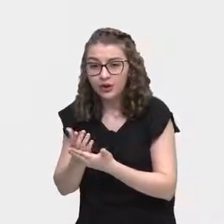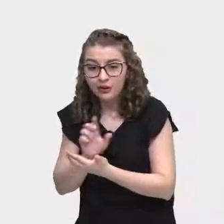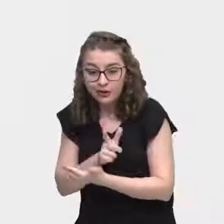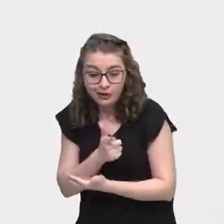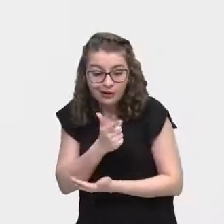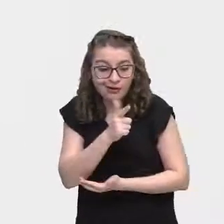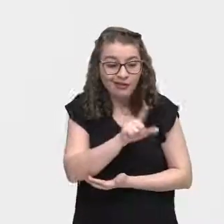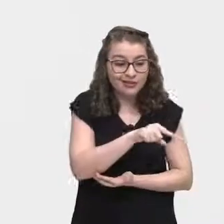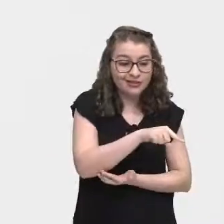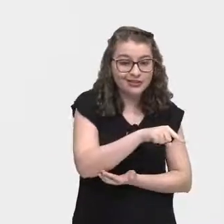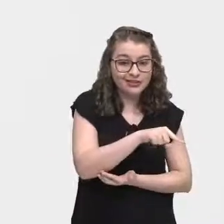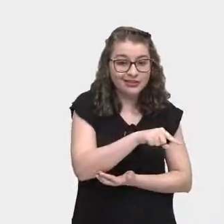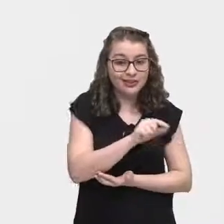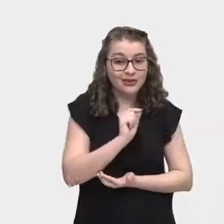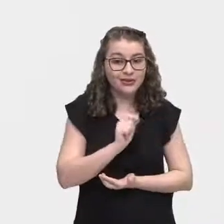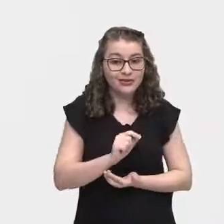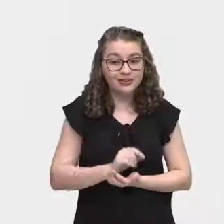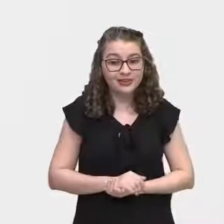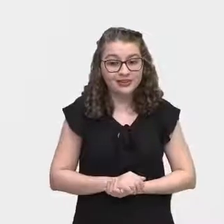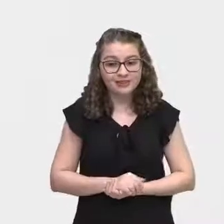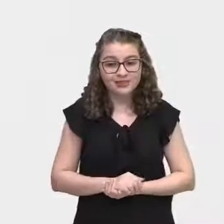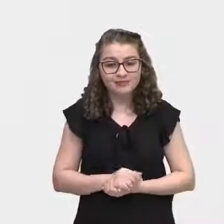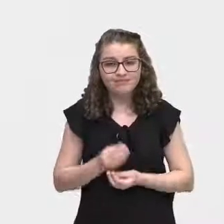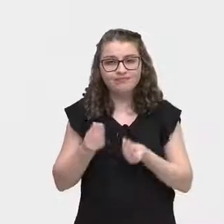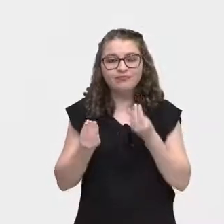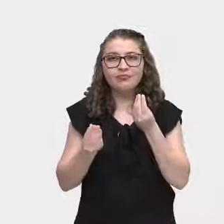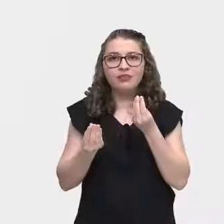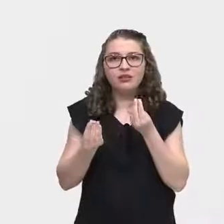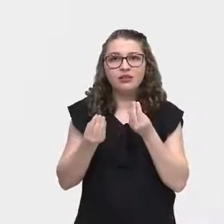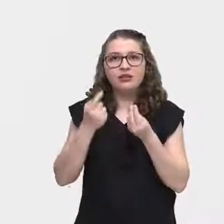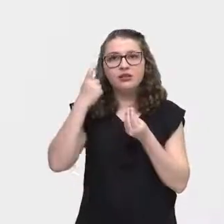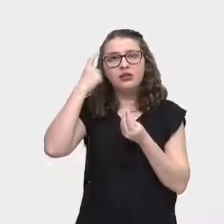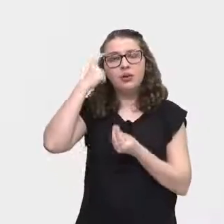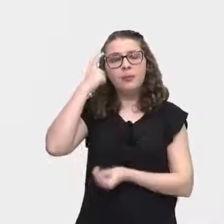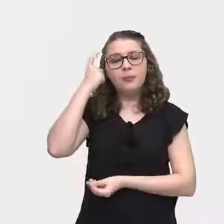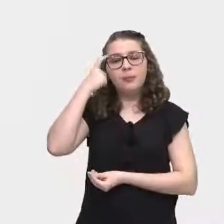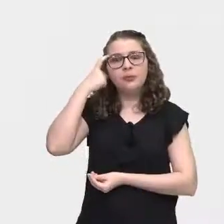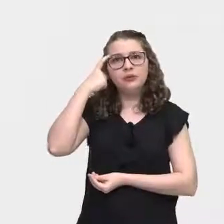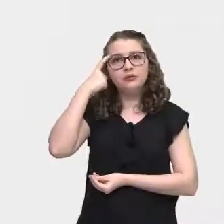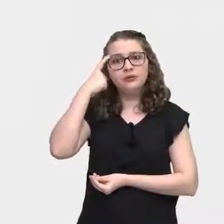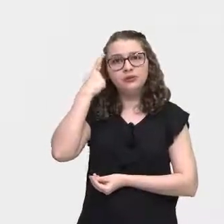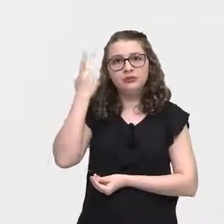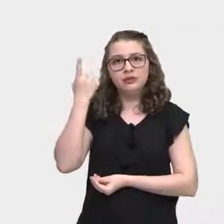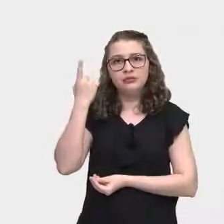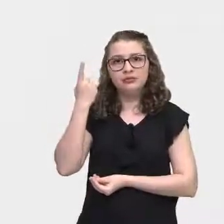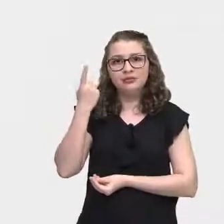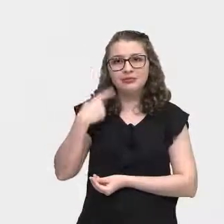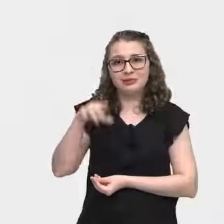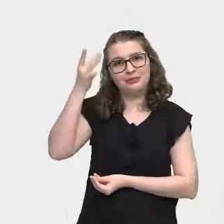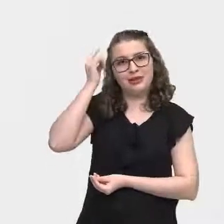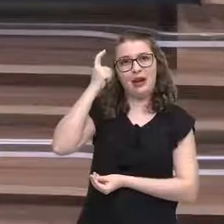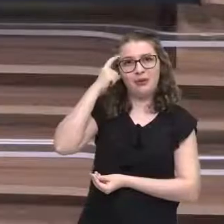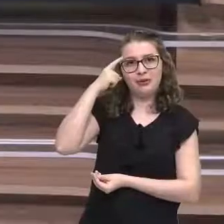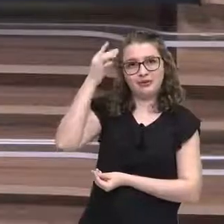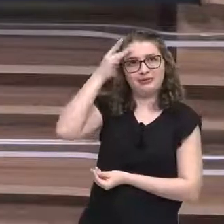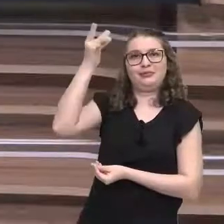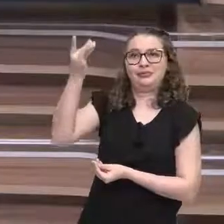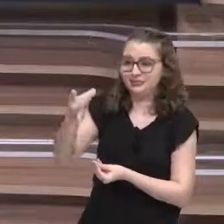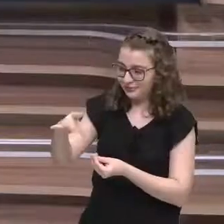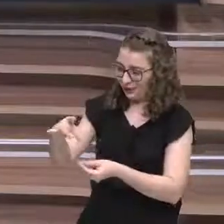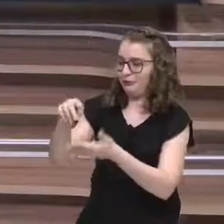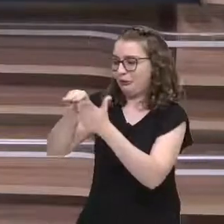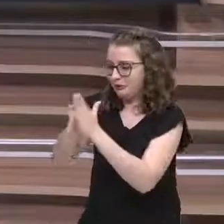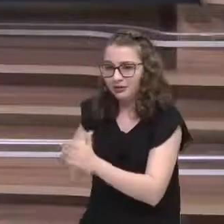é você estudar o pensamento. Você não vai encontrar o pensamento ali naquele crânio,